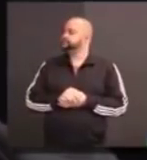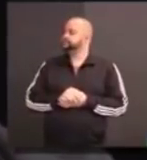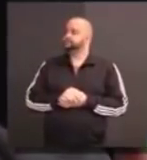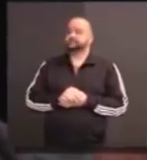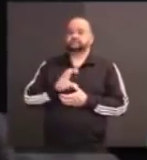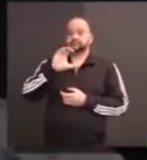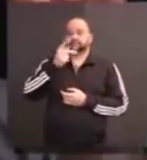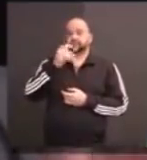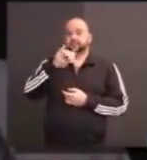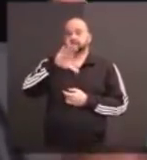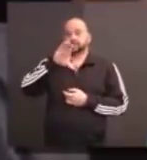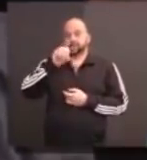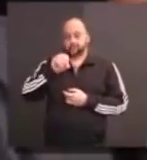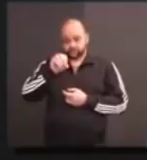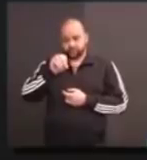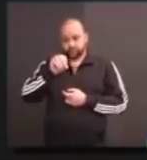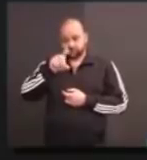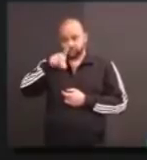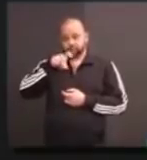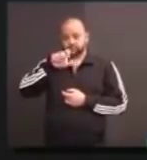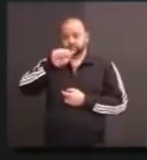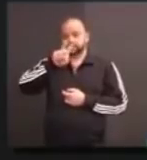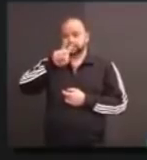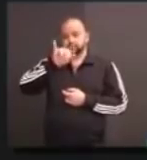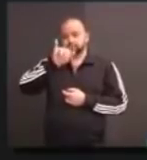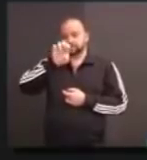Chico Xavier é a porta estreita.